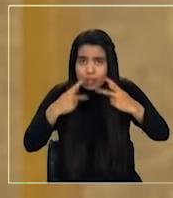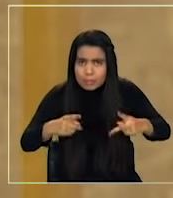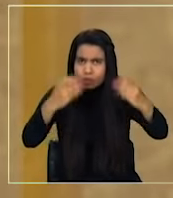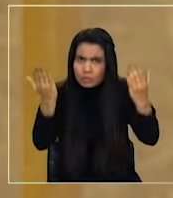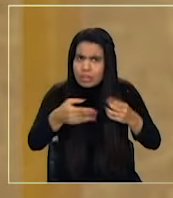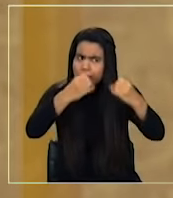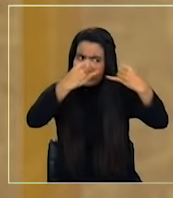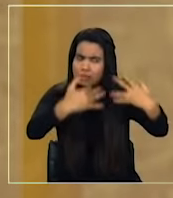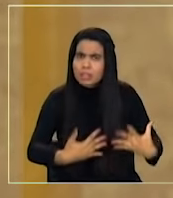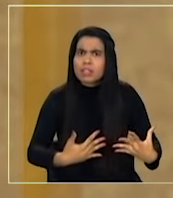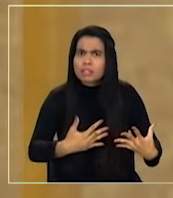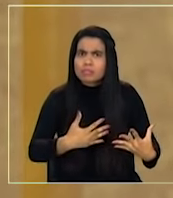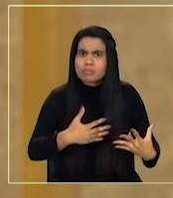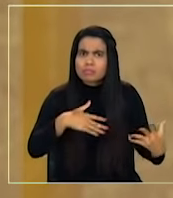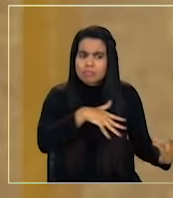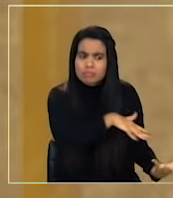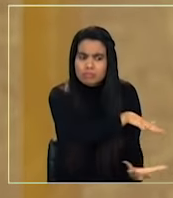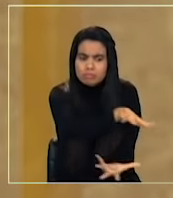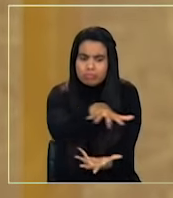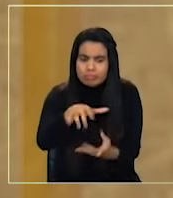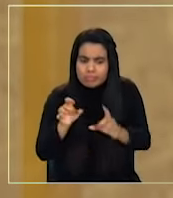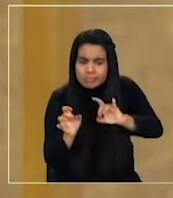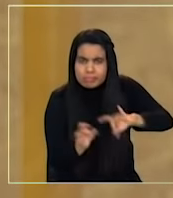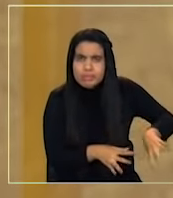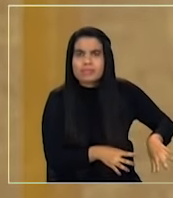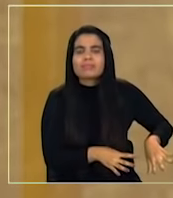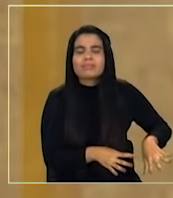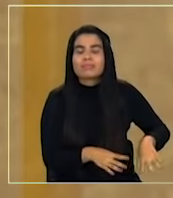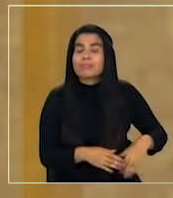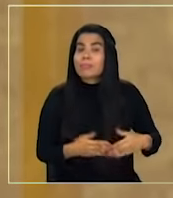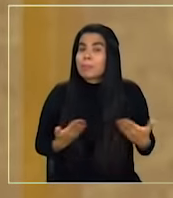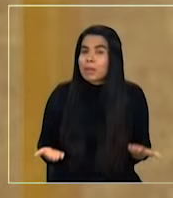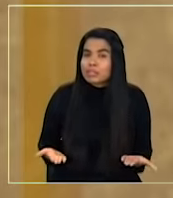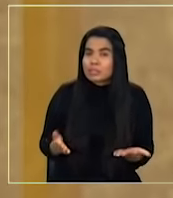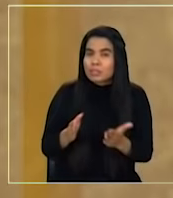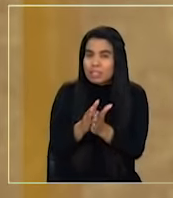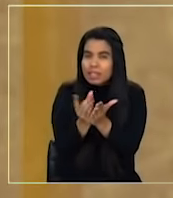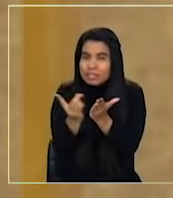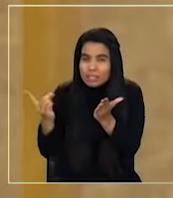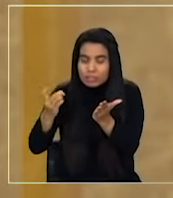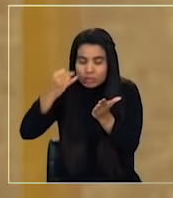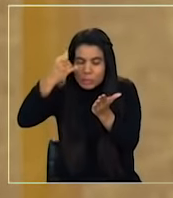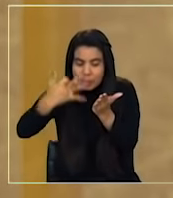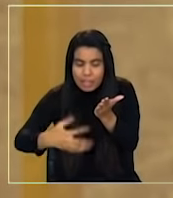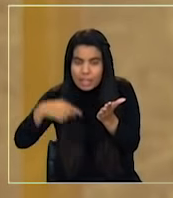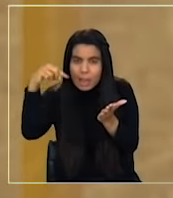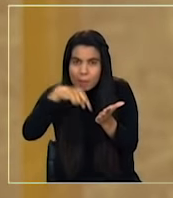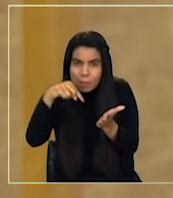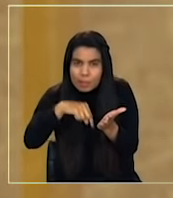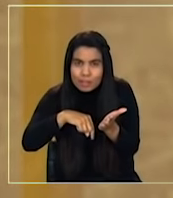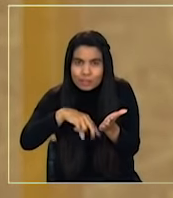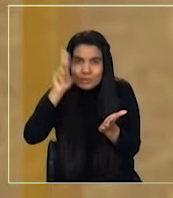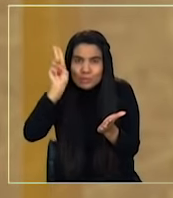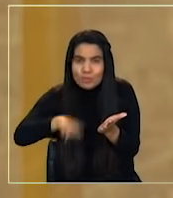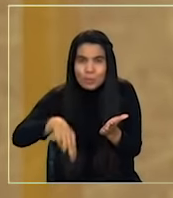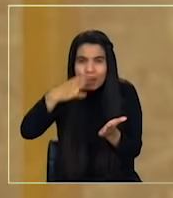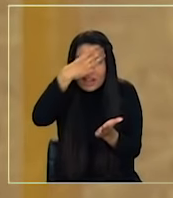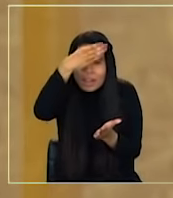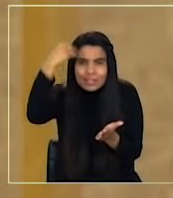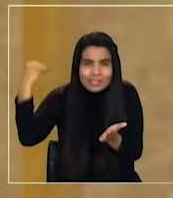ele disse, as minhas palavras, porém, jamais passarão. Então,